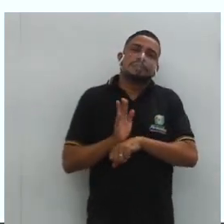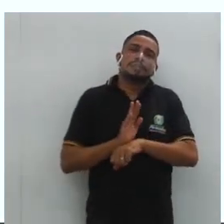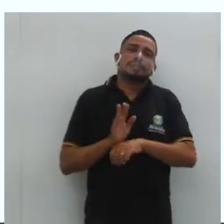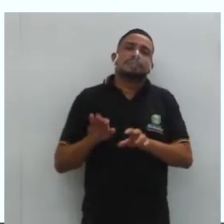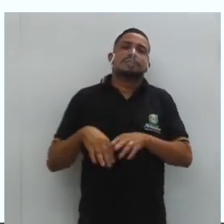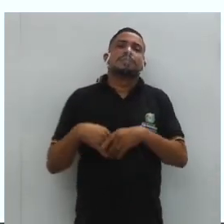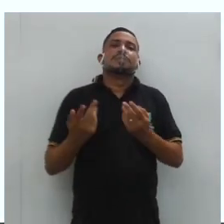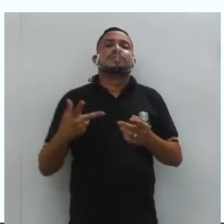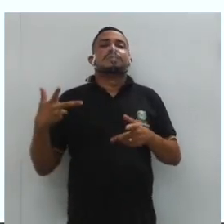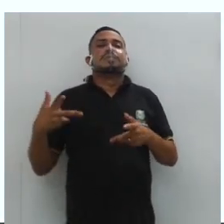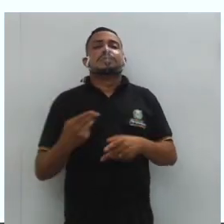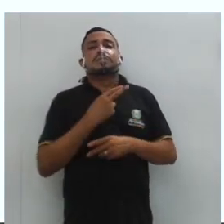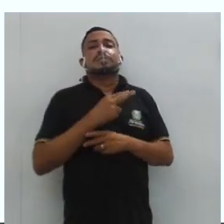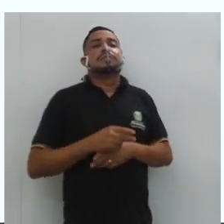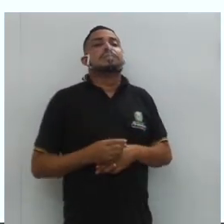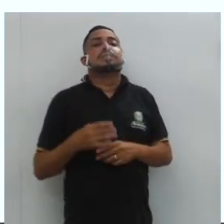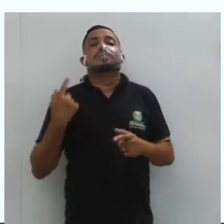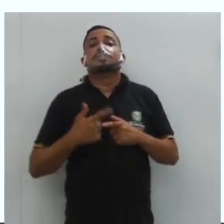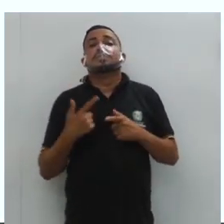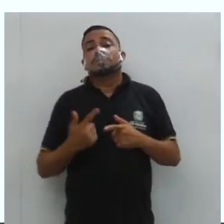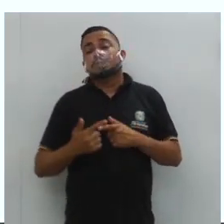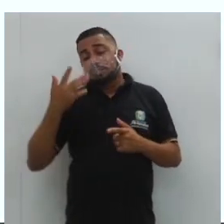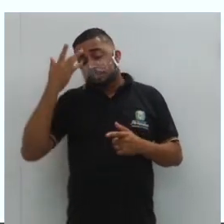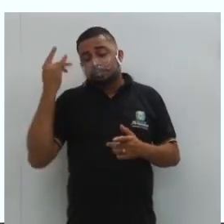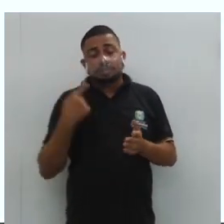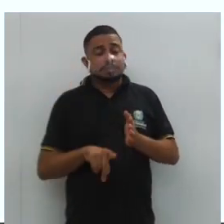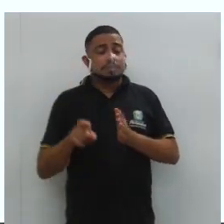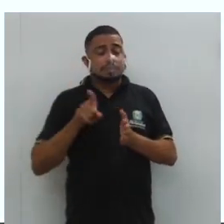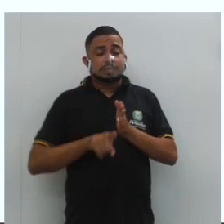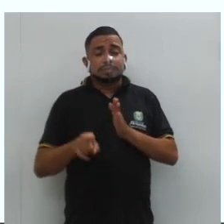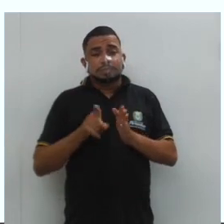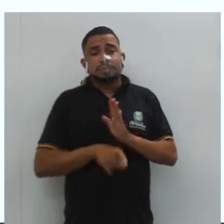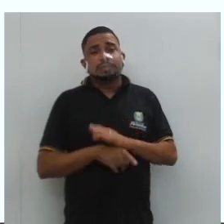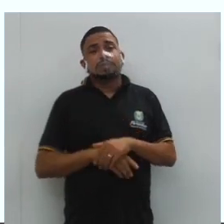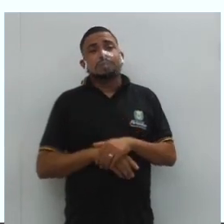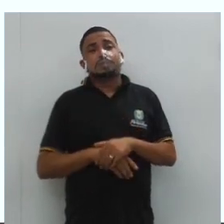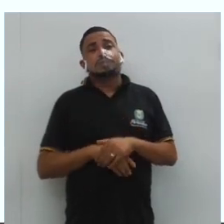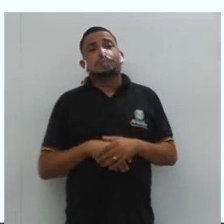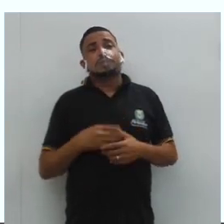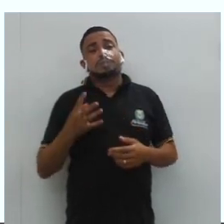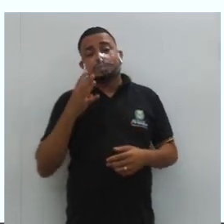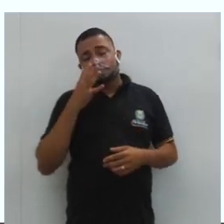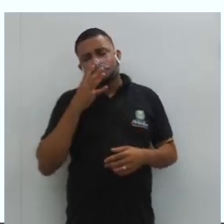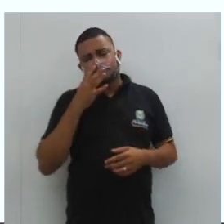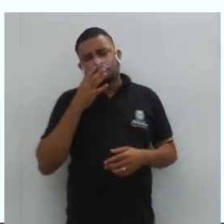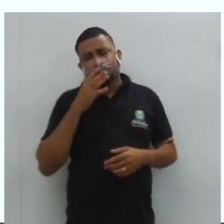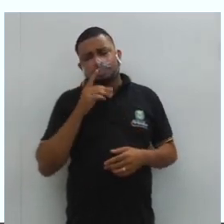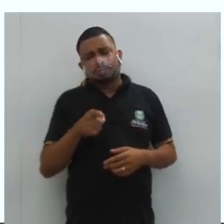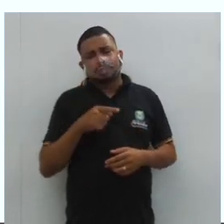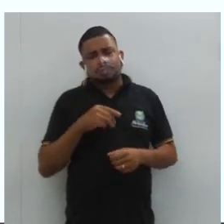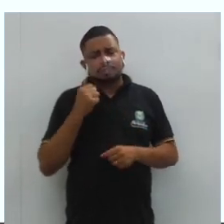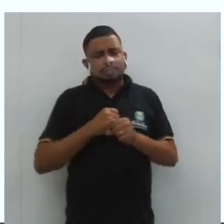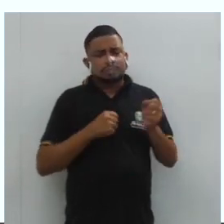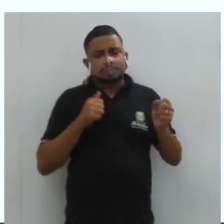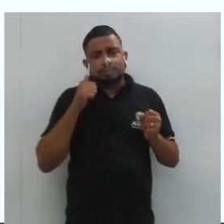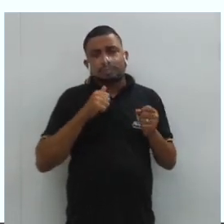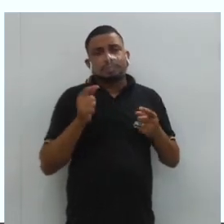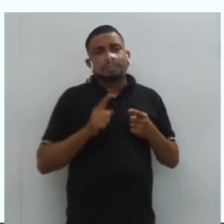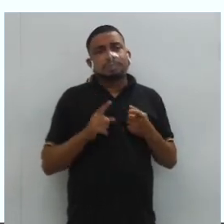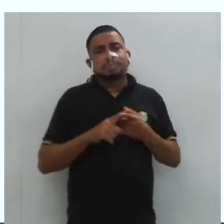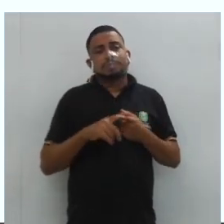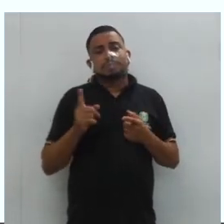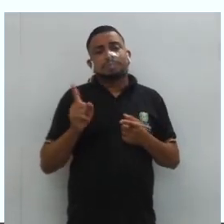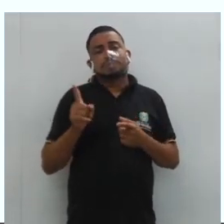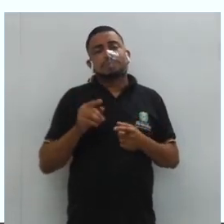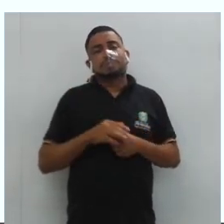o filme. Então ele foi cortado. Né? Então, porque muita gente questionou e não entendeu. Muita gente assistiu e falou assim, será que ele matou a mulher também ou